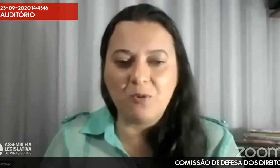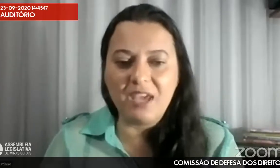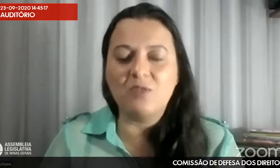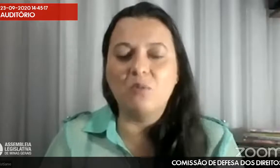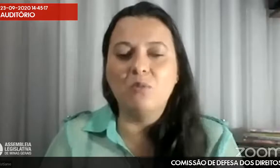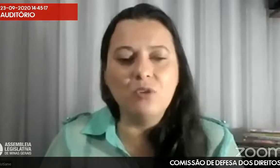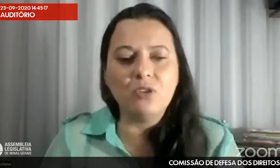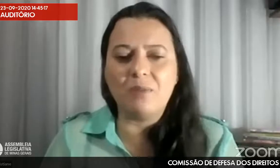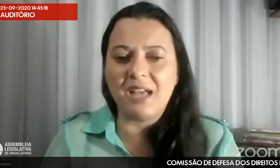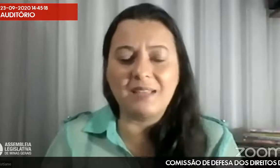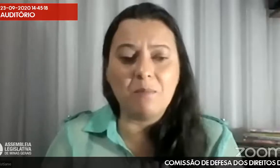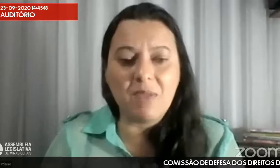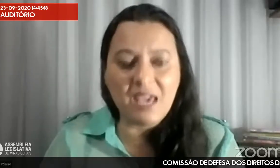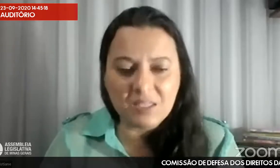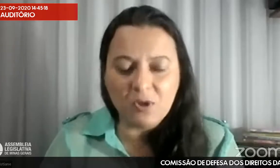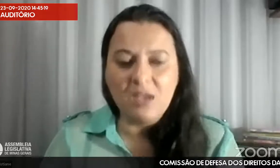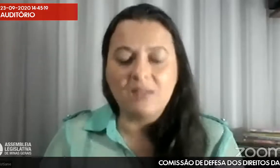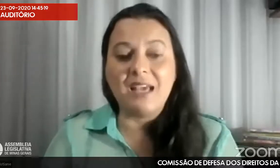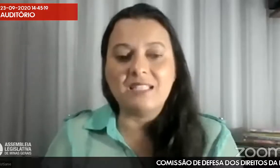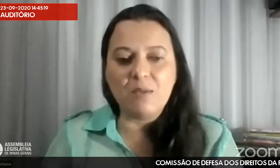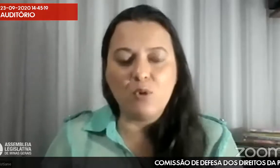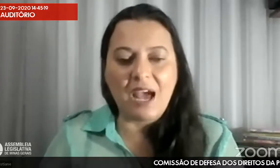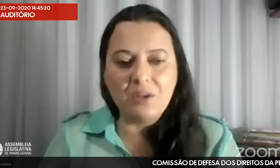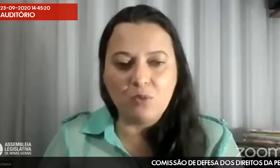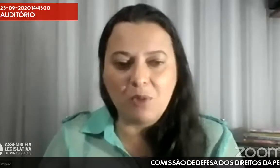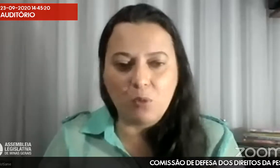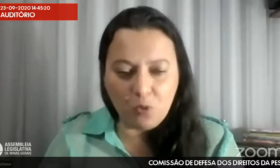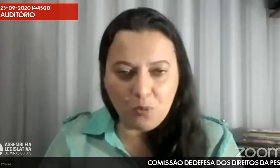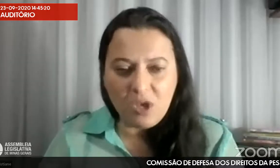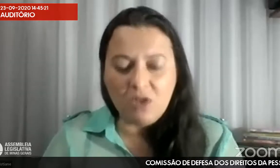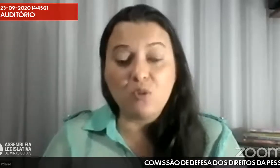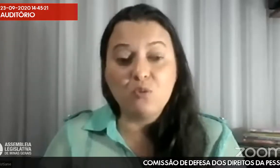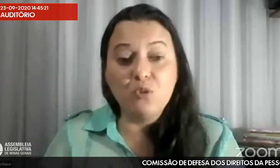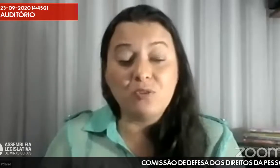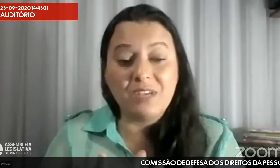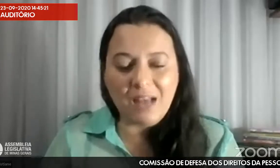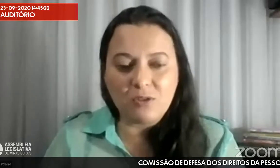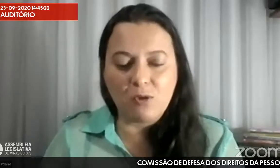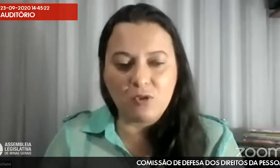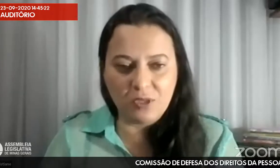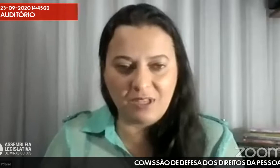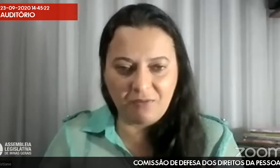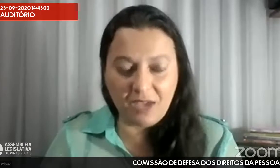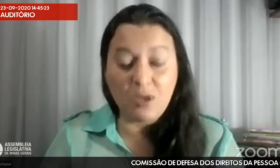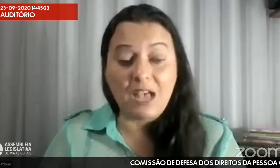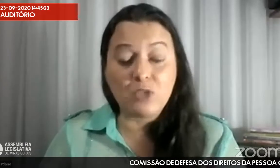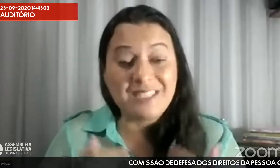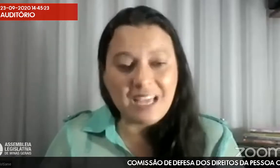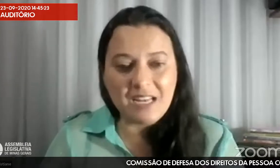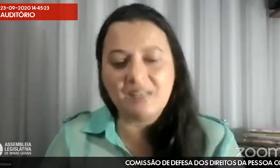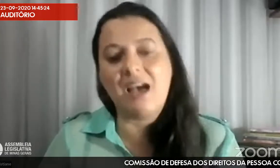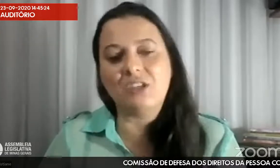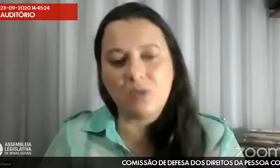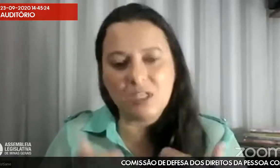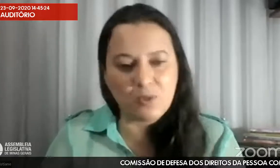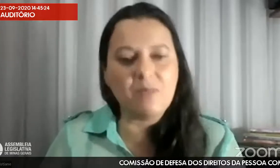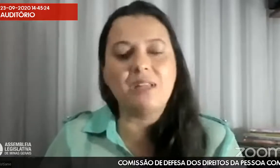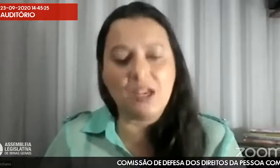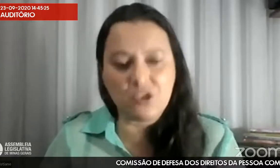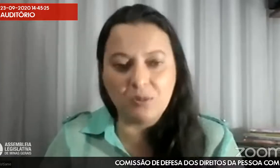professor Wendel, muito obrigada mesmo, tá? Recebo o carinho do meu grupo, nós somos muito gratos ao que o senhor tem feito, a sua serenidade, a